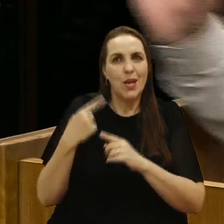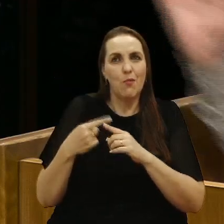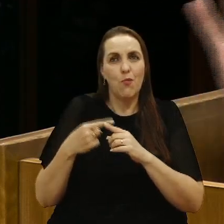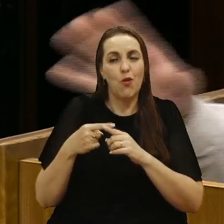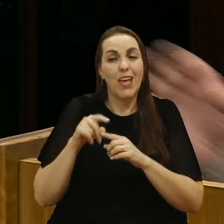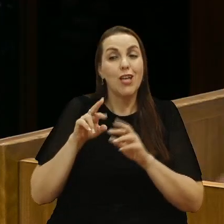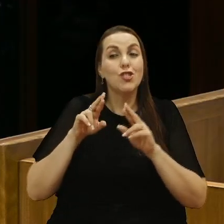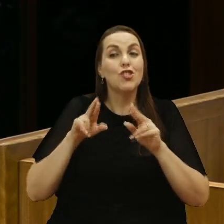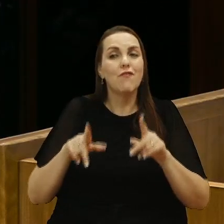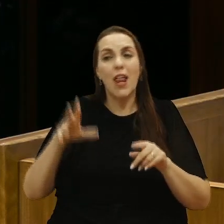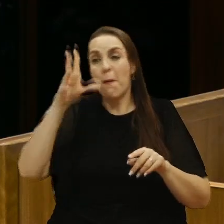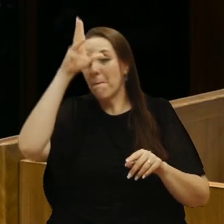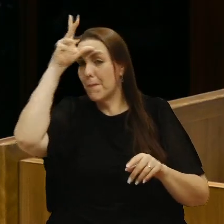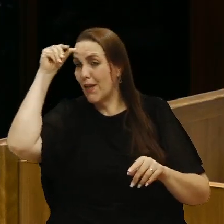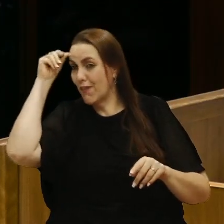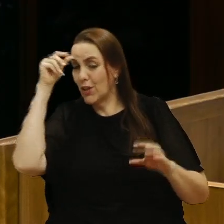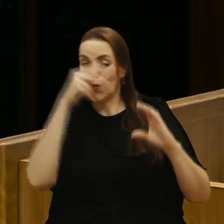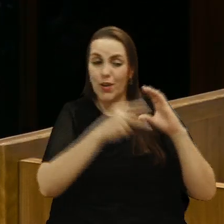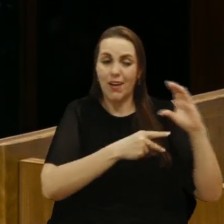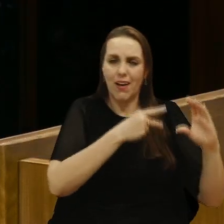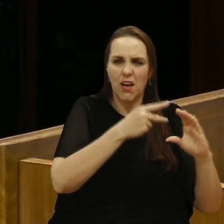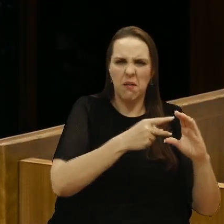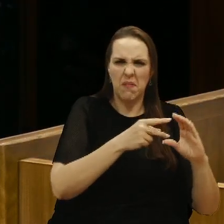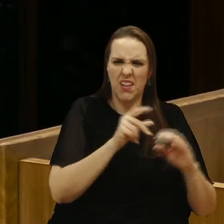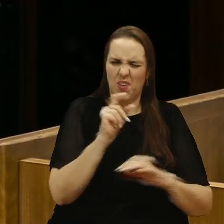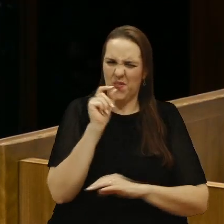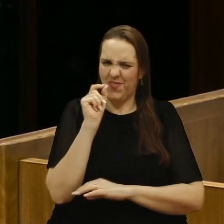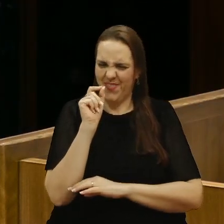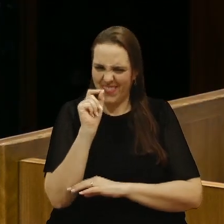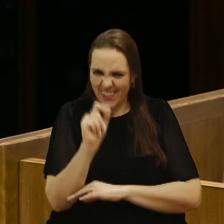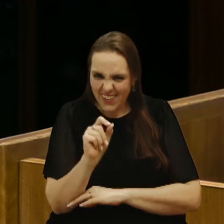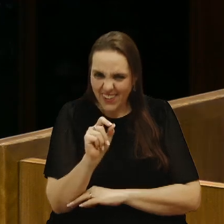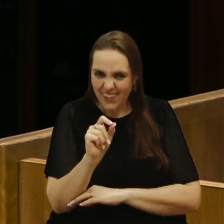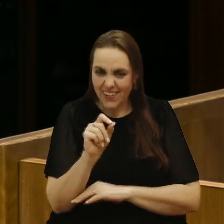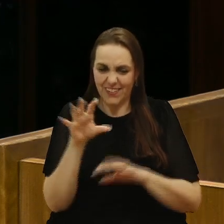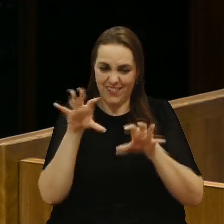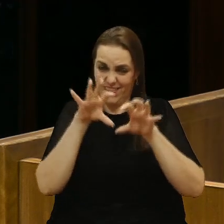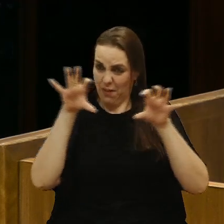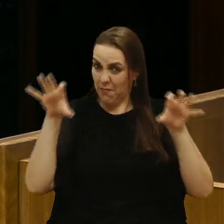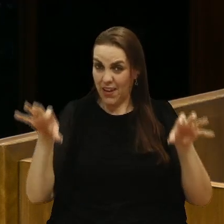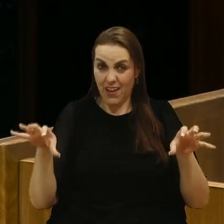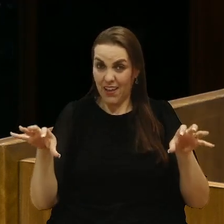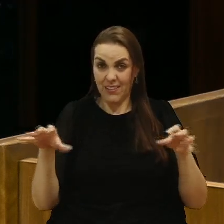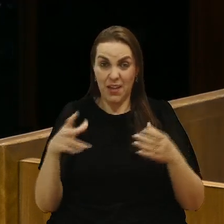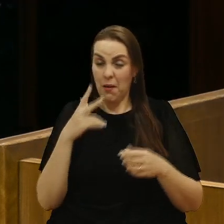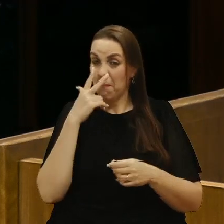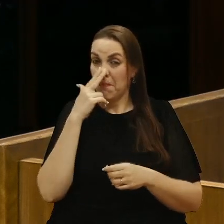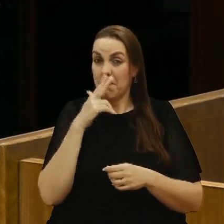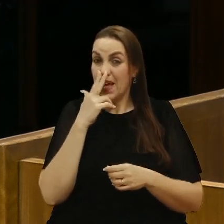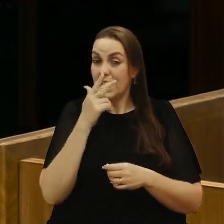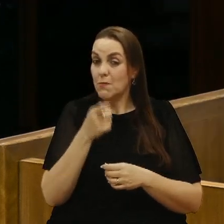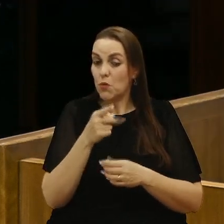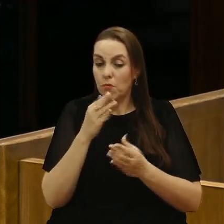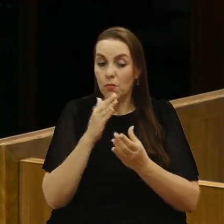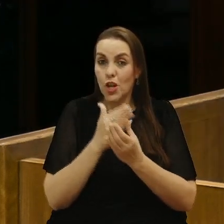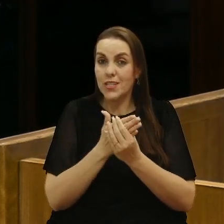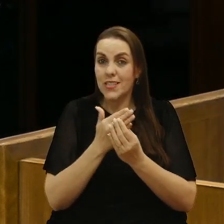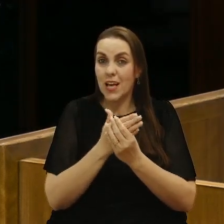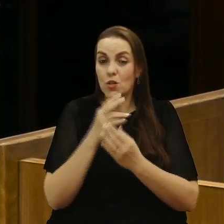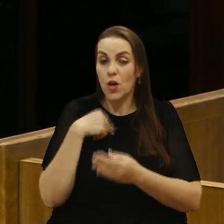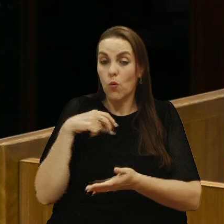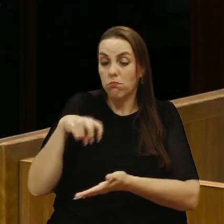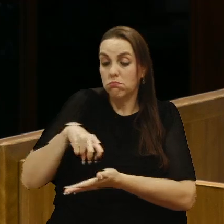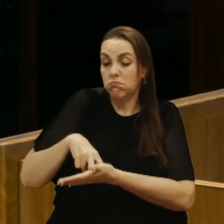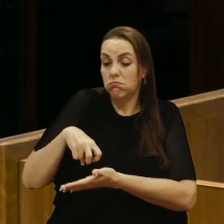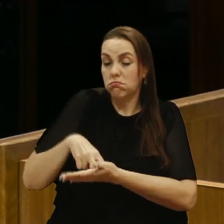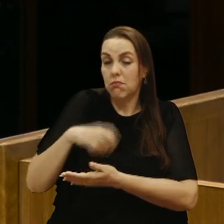casas separadas. Que? Eu, pelo mesmo processo, fui condenado a 3